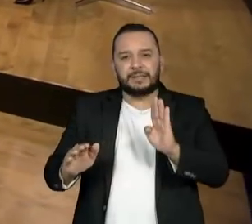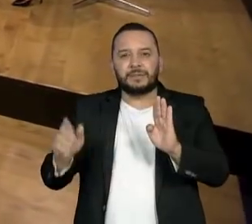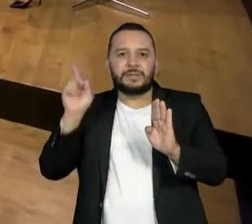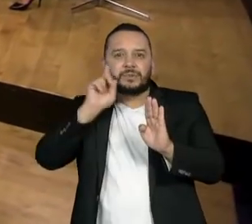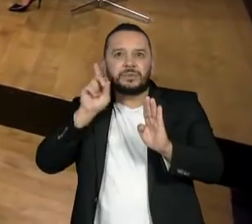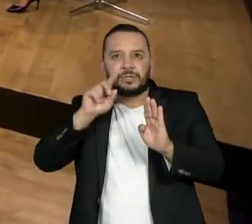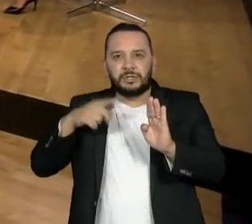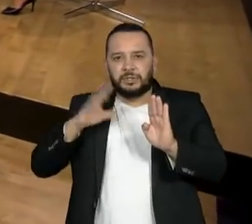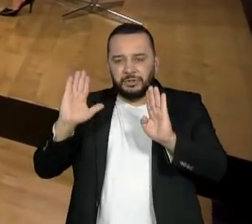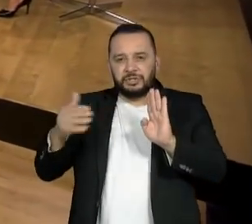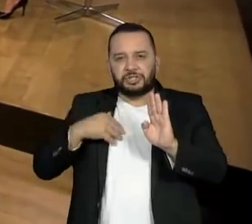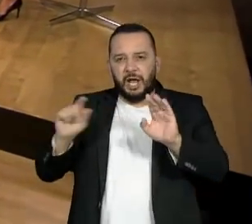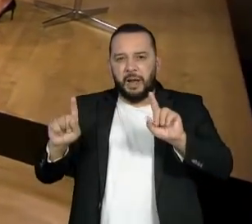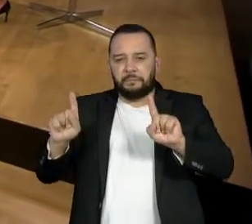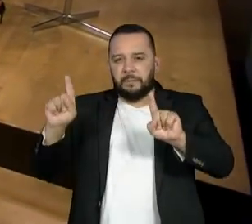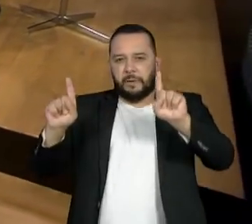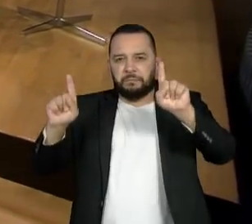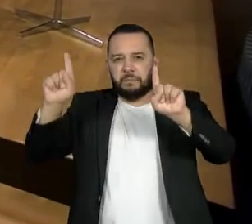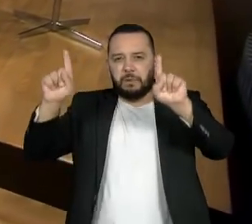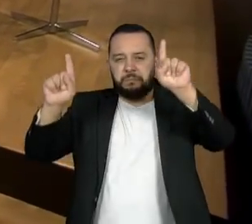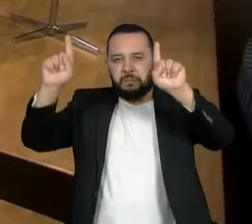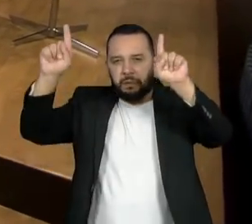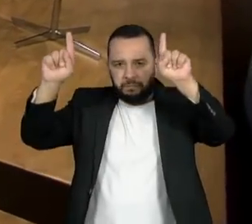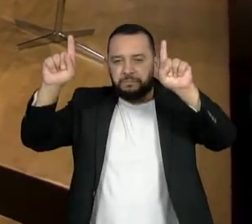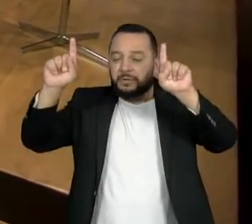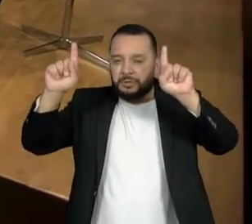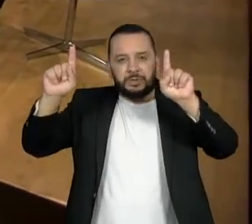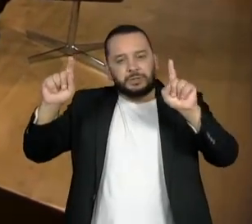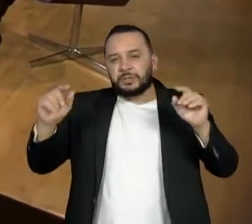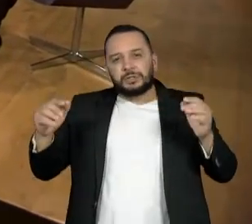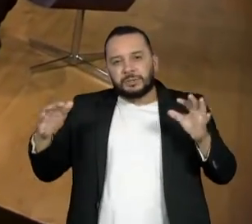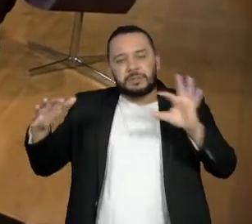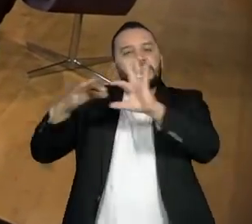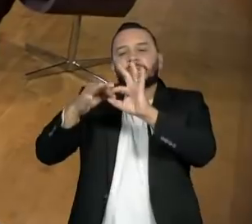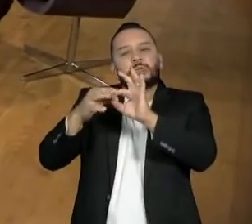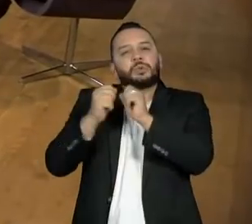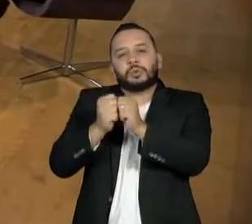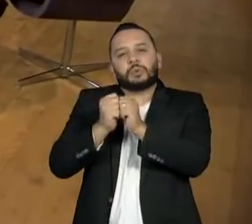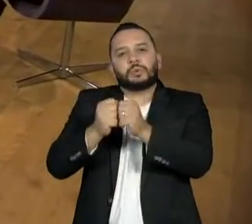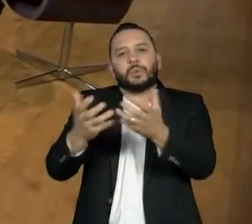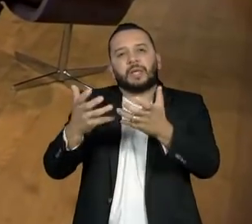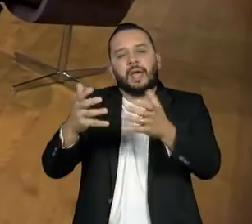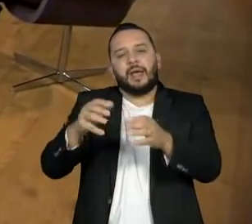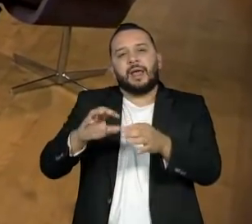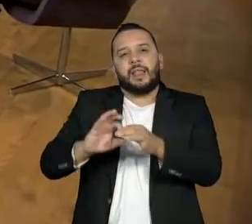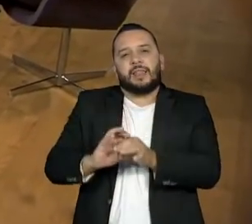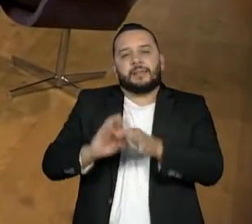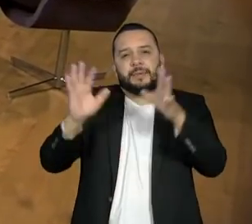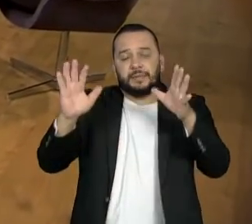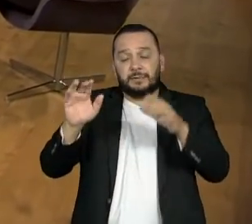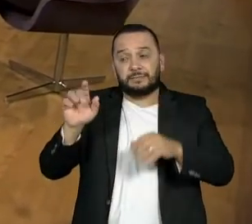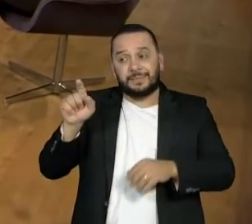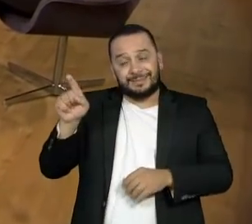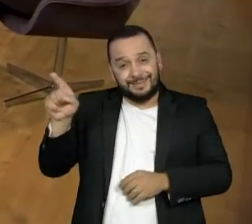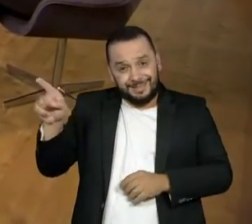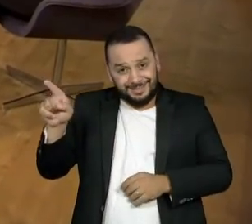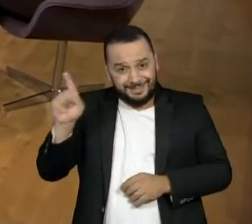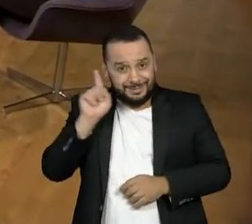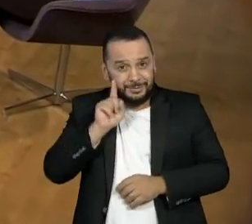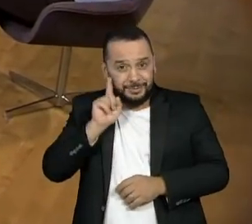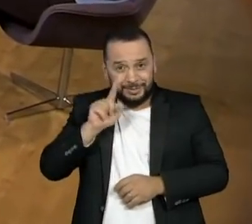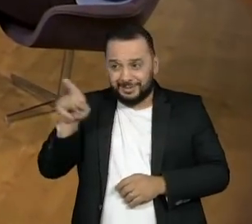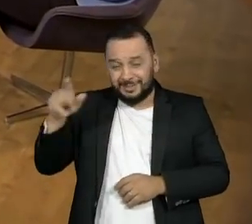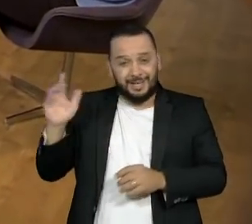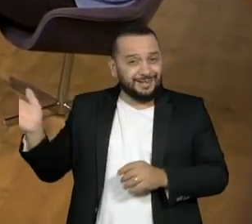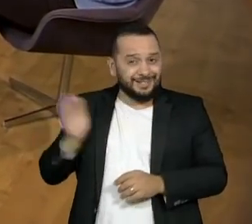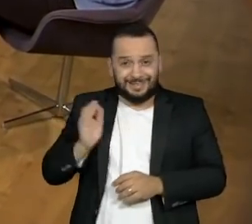na comunidade internacional em busca da liberdade. Mas uma coisa é você ser um pária junto com os Estados Unidos, que é a maior potência do mundo. Se eles não